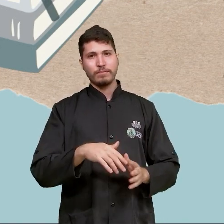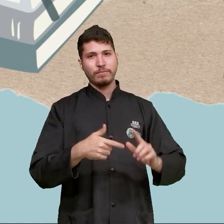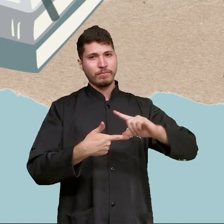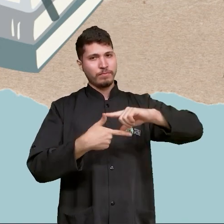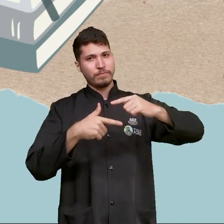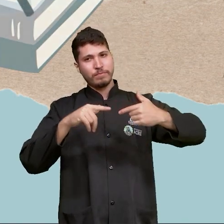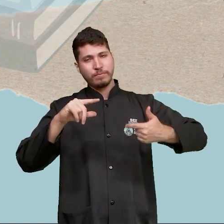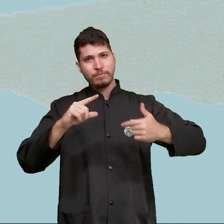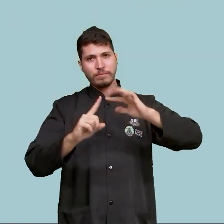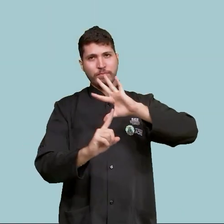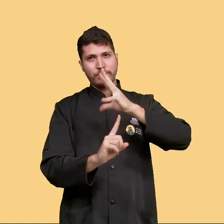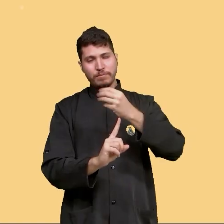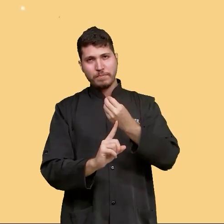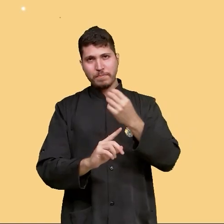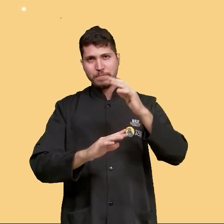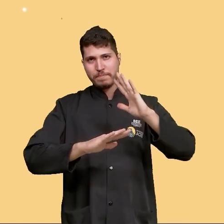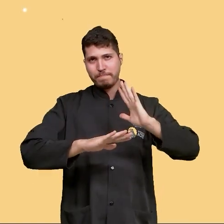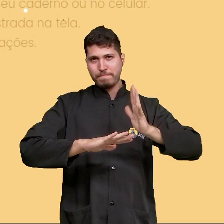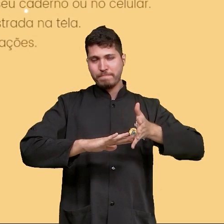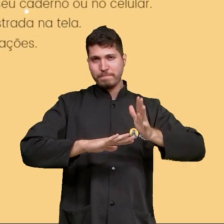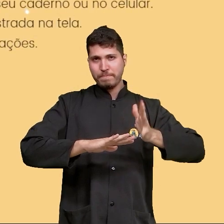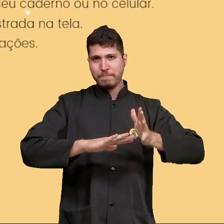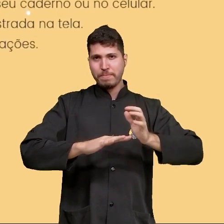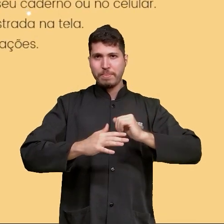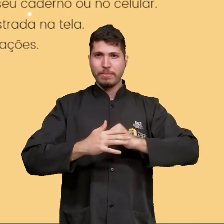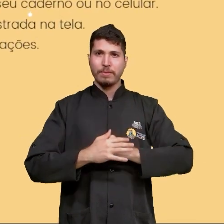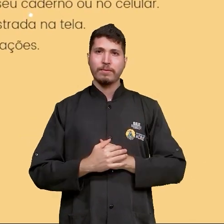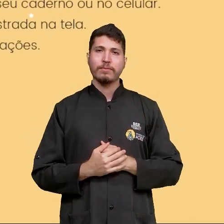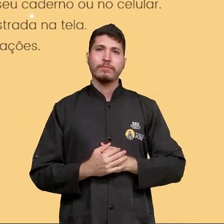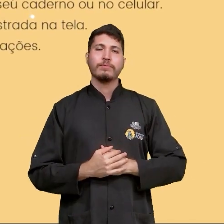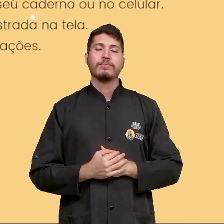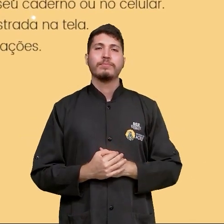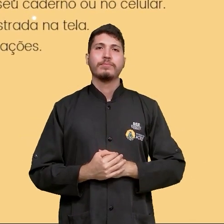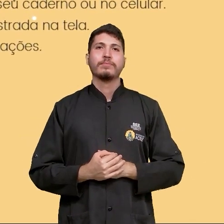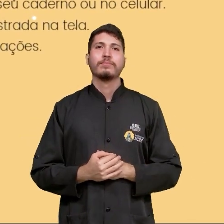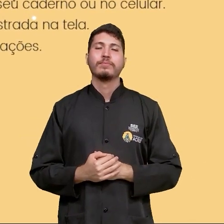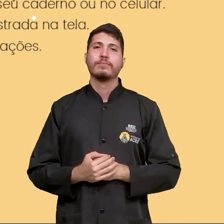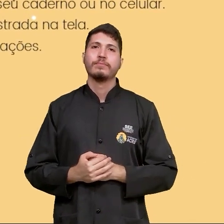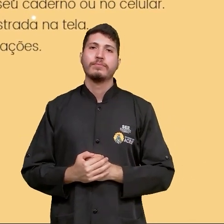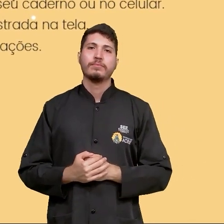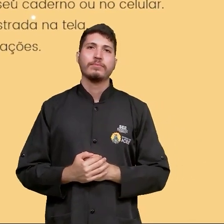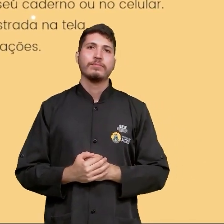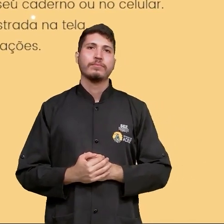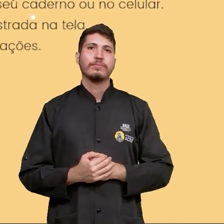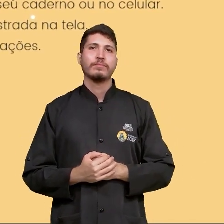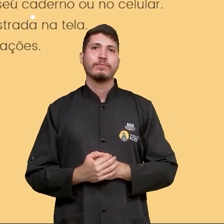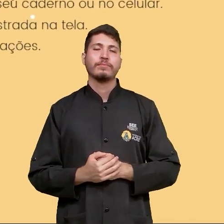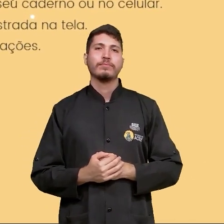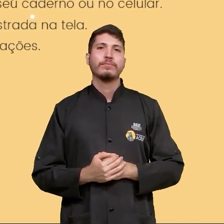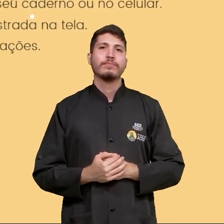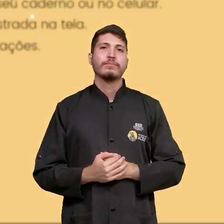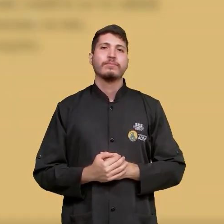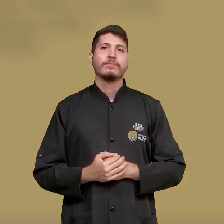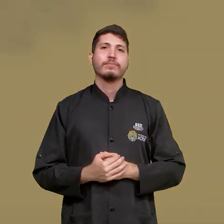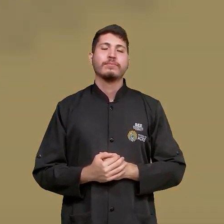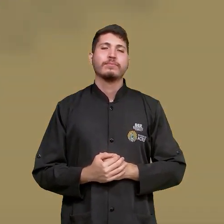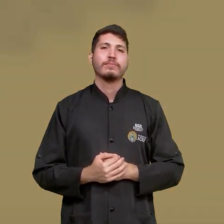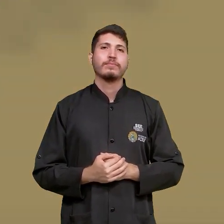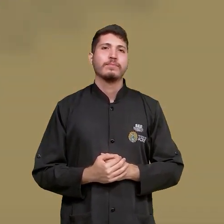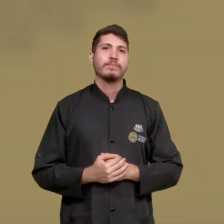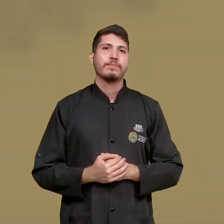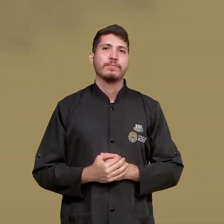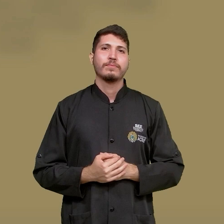contemporânea. Preparados? Então, vamos lá para o nosso quiz. E eu espero que vocês